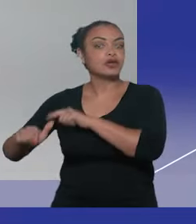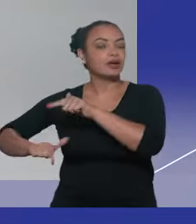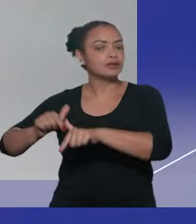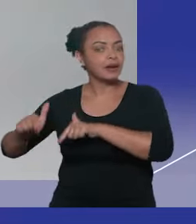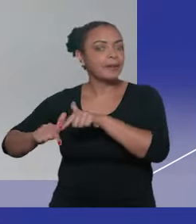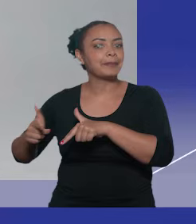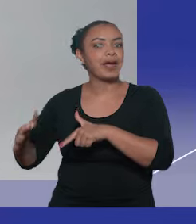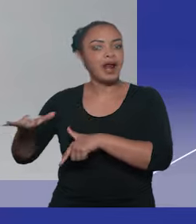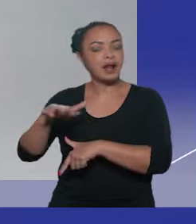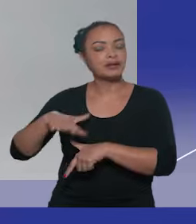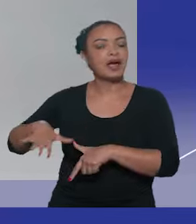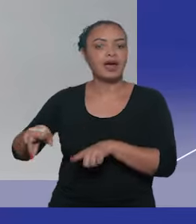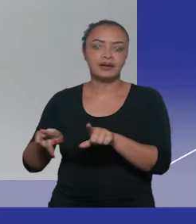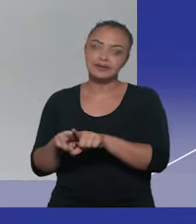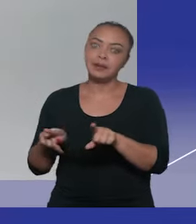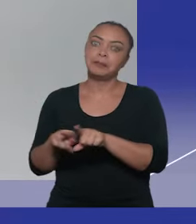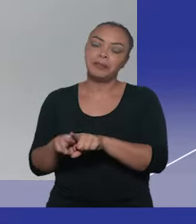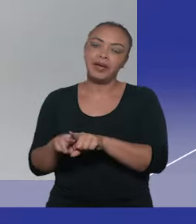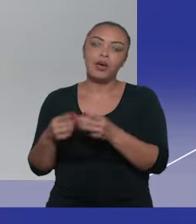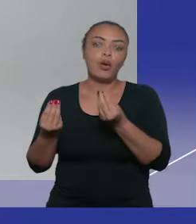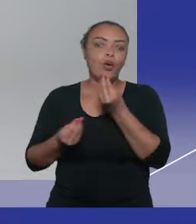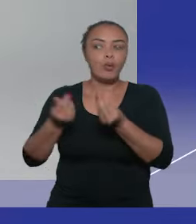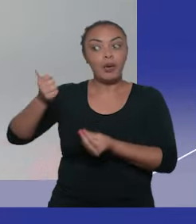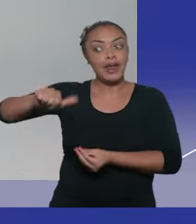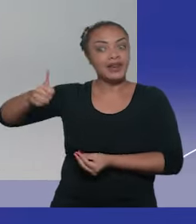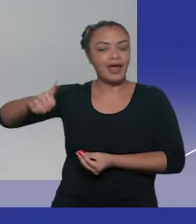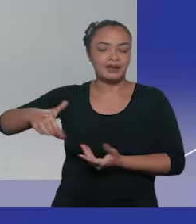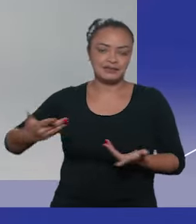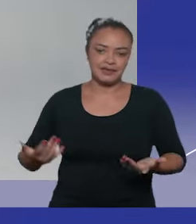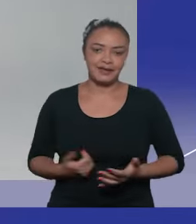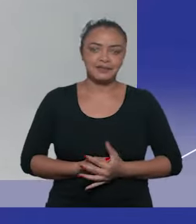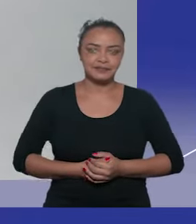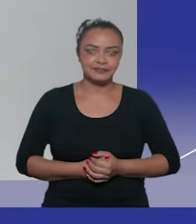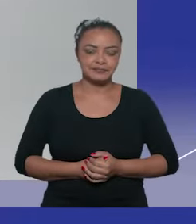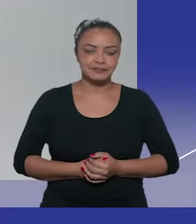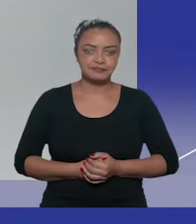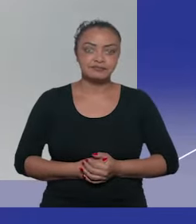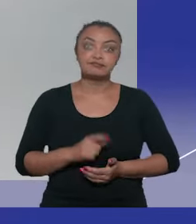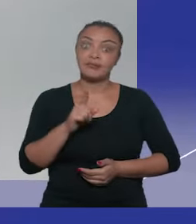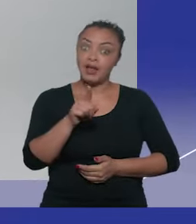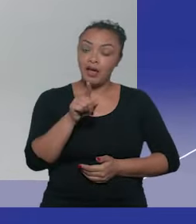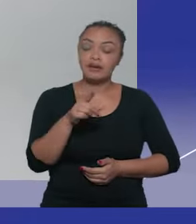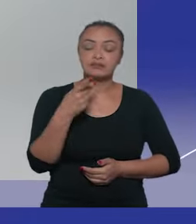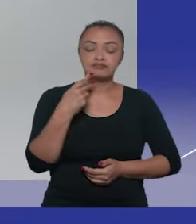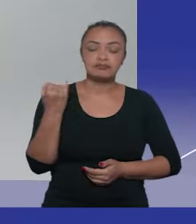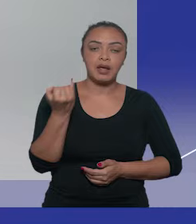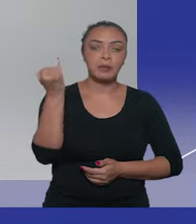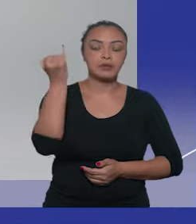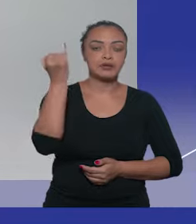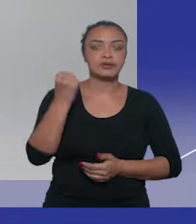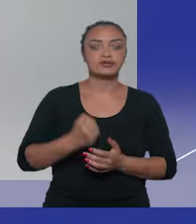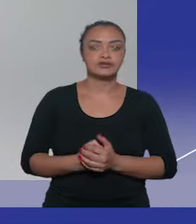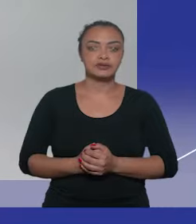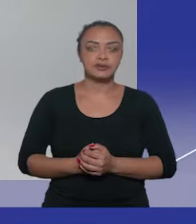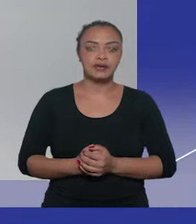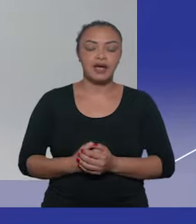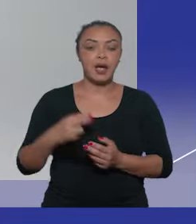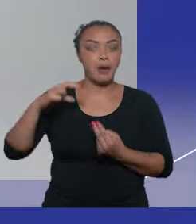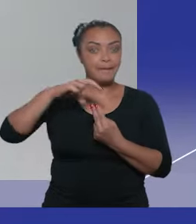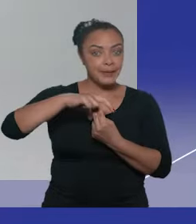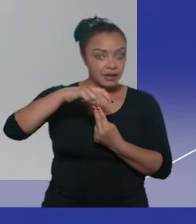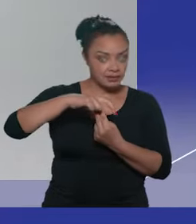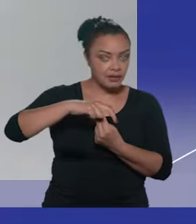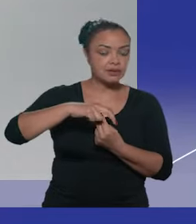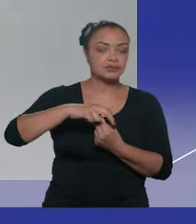no mercado, como lidar, né? Como analisar, né? Esse é um ponto importante, porque para